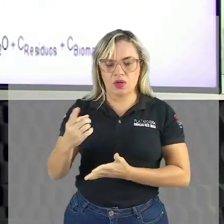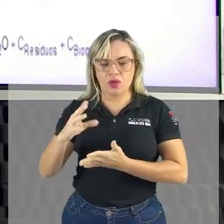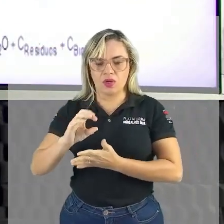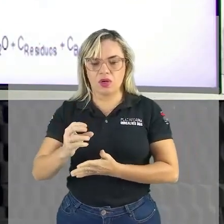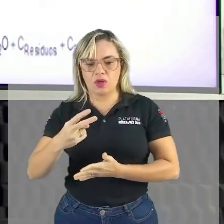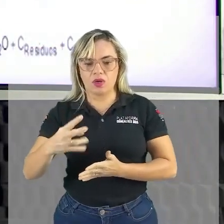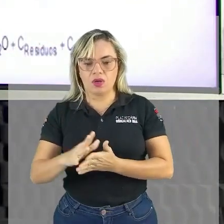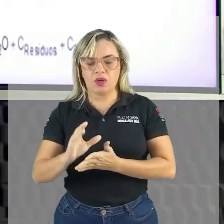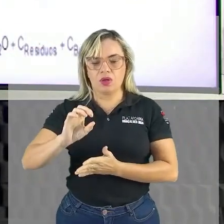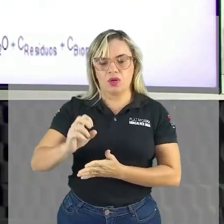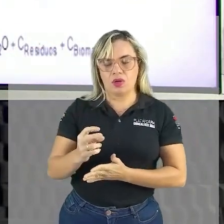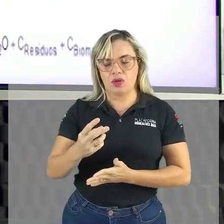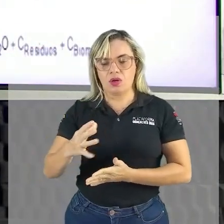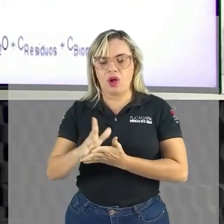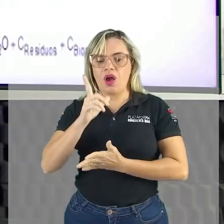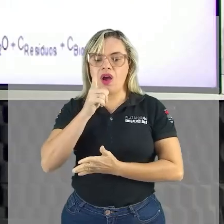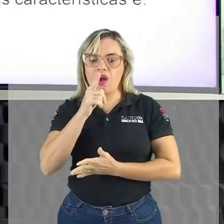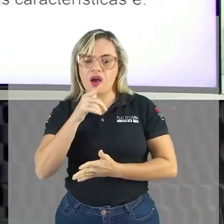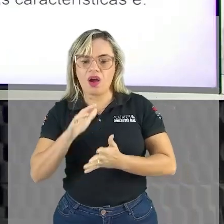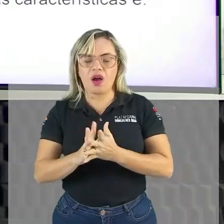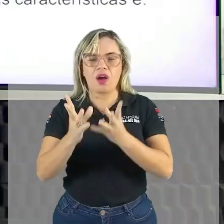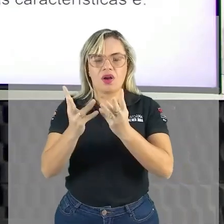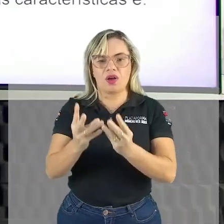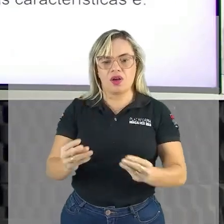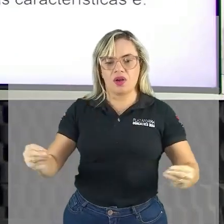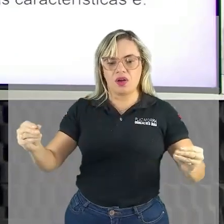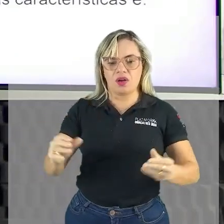biomassa, tá bom?